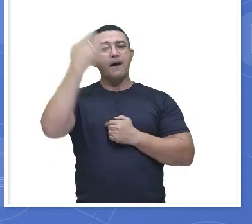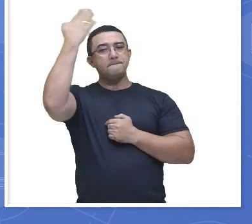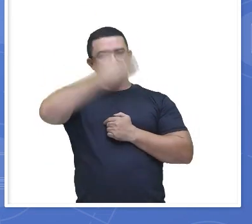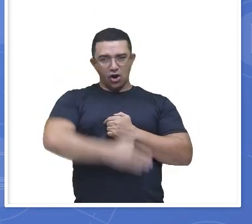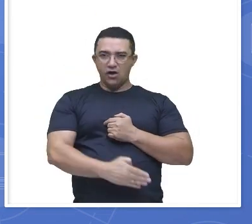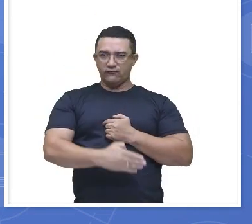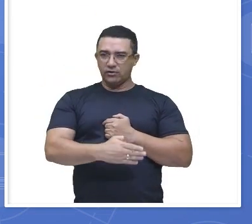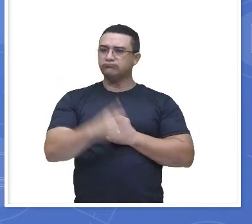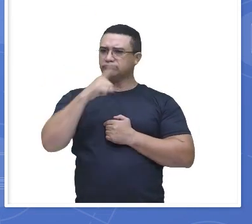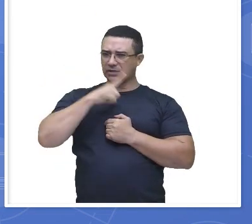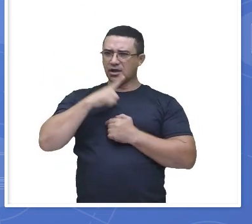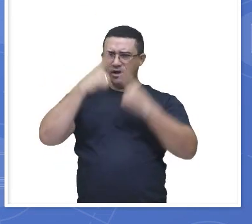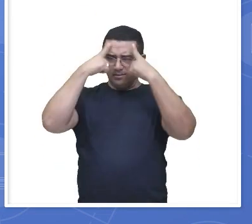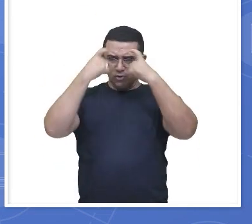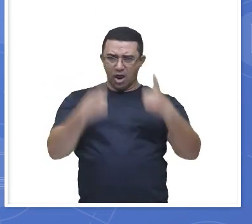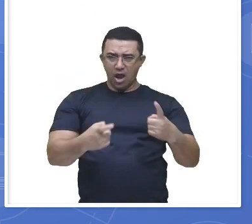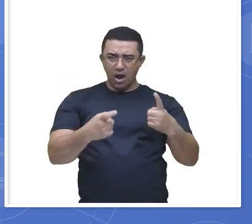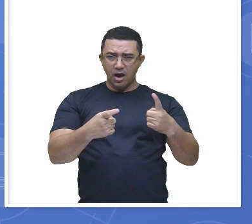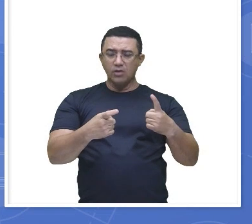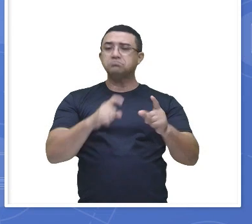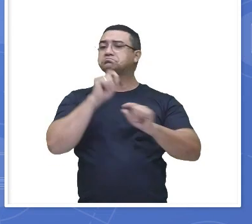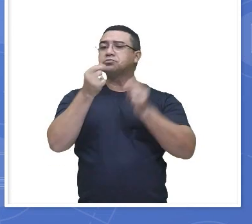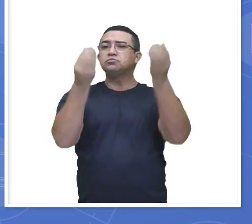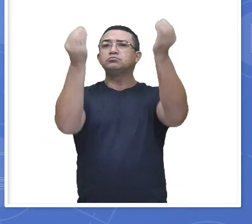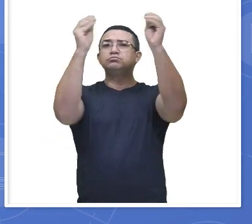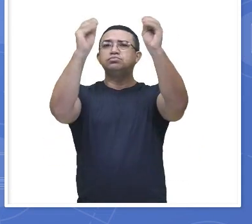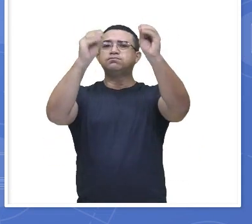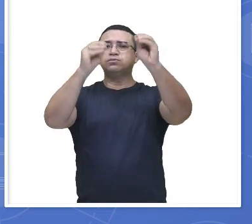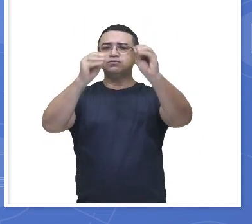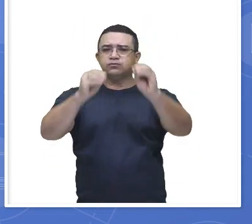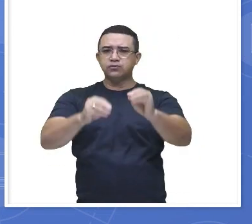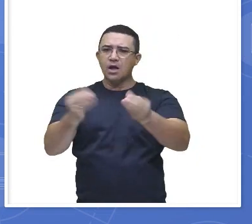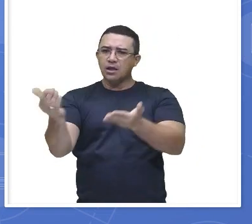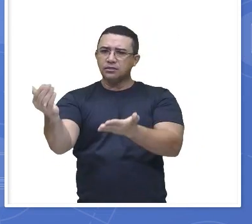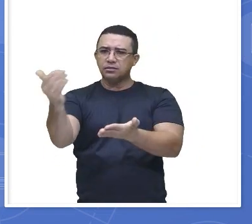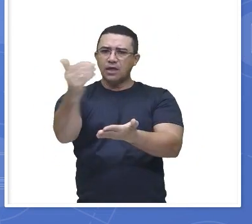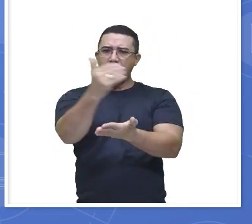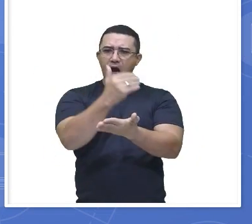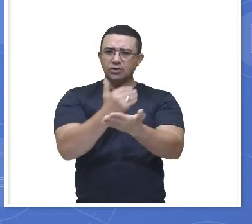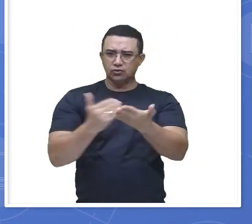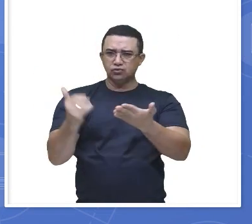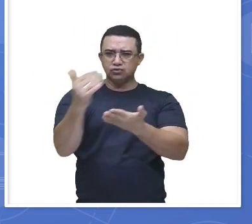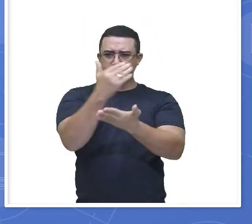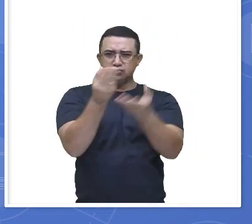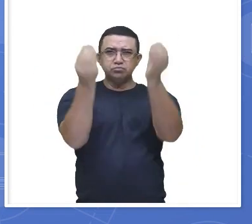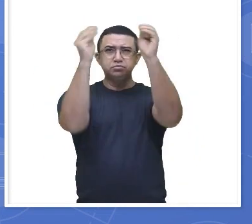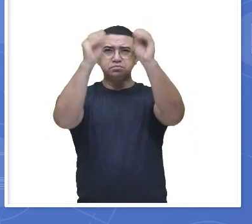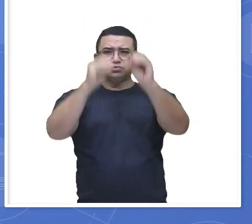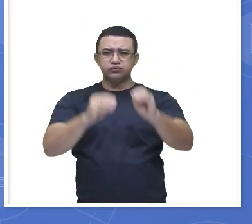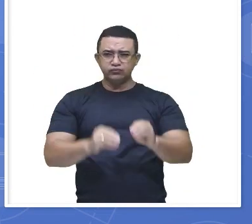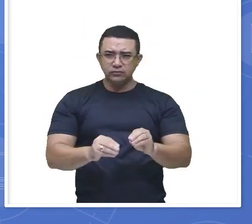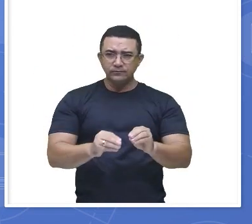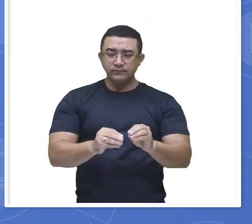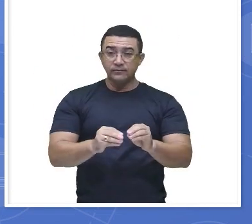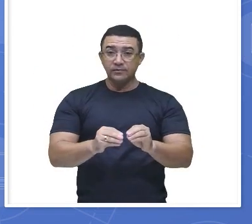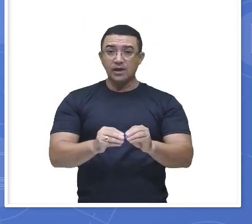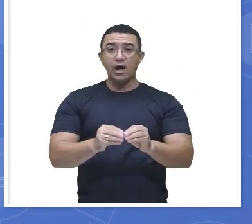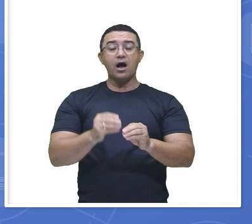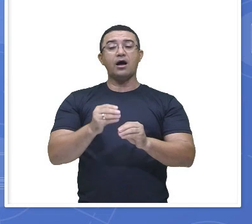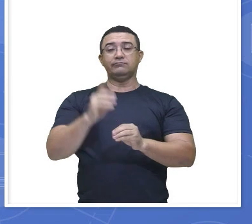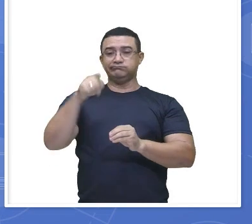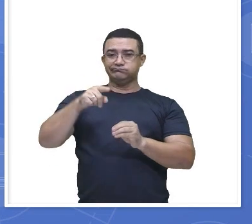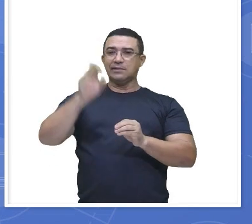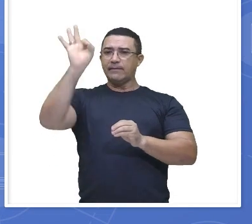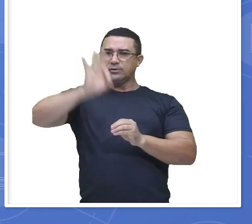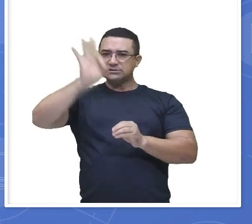existe a violência, que ela é um fato, ele traz dados estatísticos. E esses dados estatísticos vêm de uma